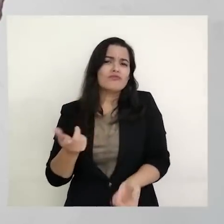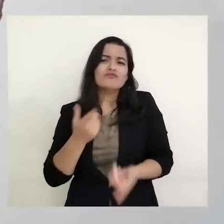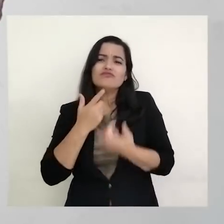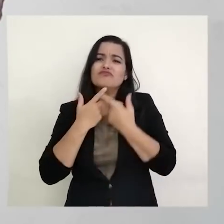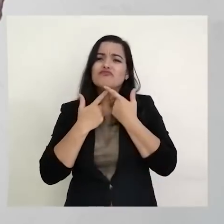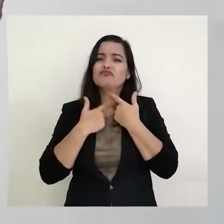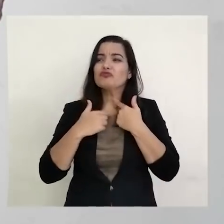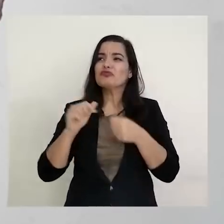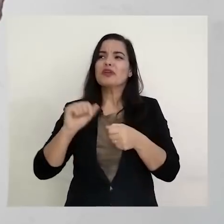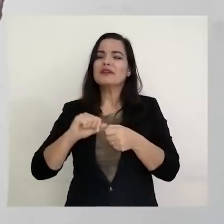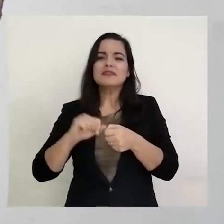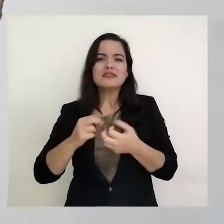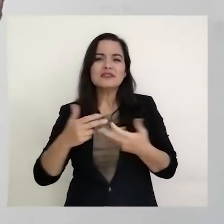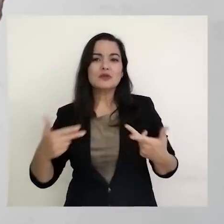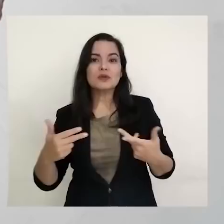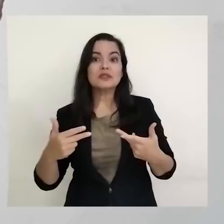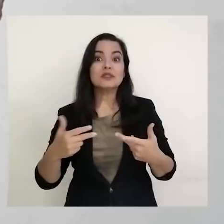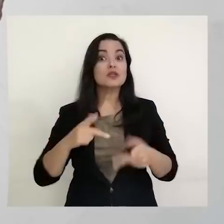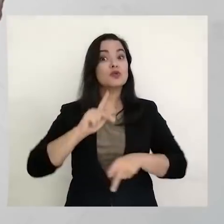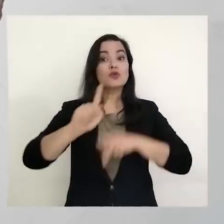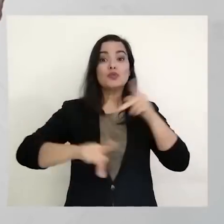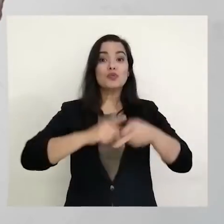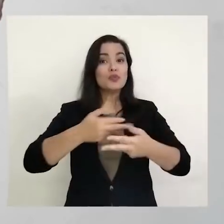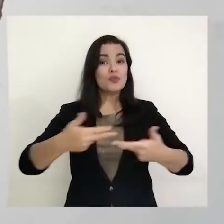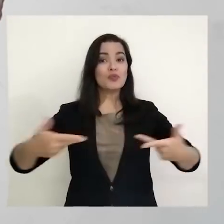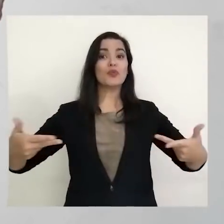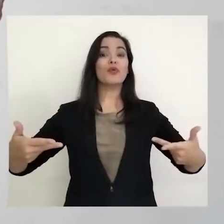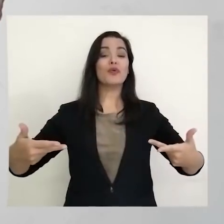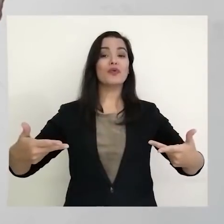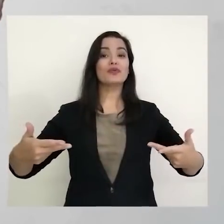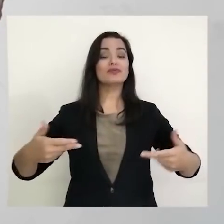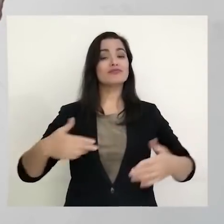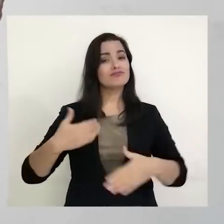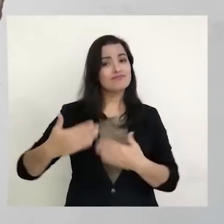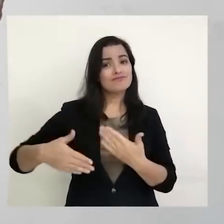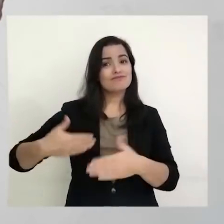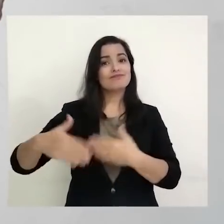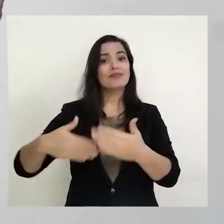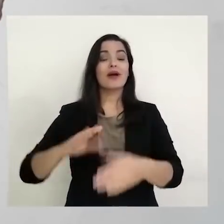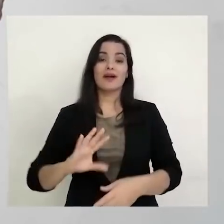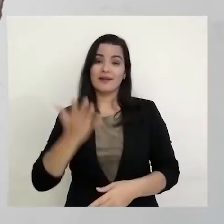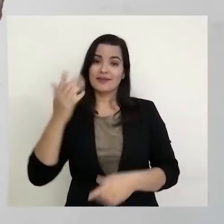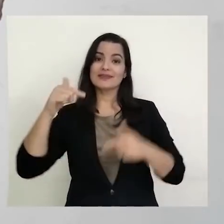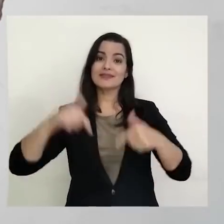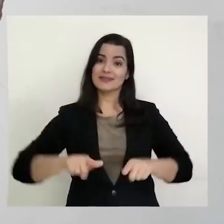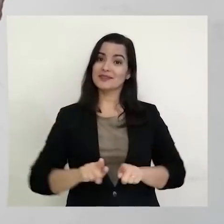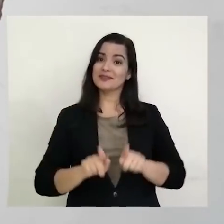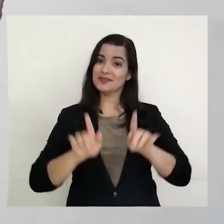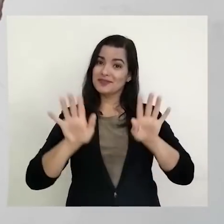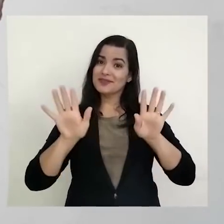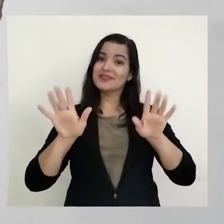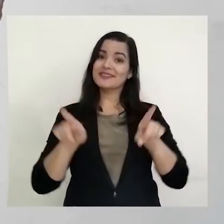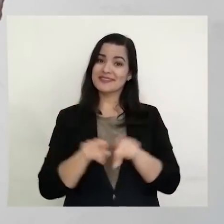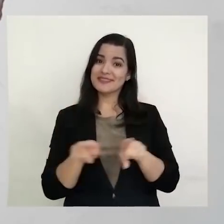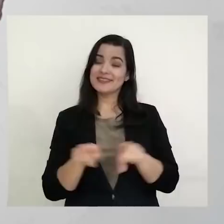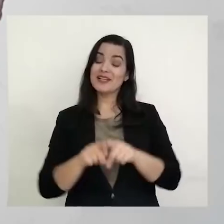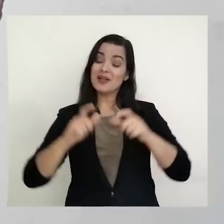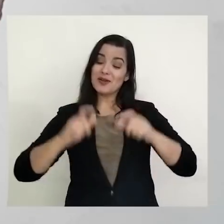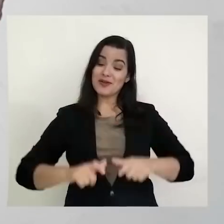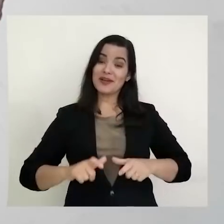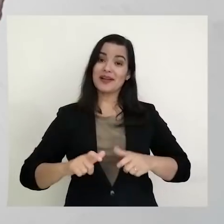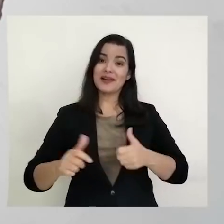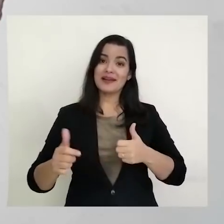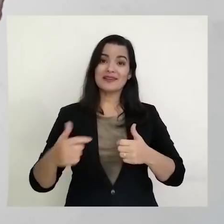a população ela foi sendo formada, e isso também acontece aqui em Guarulhos, no nosso local